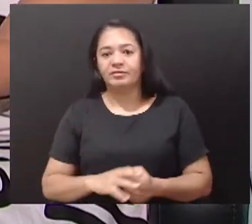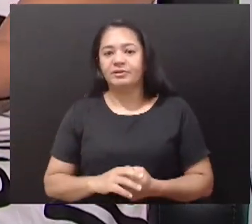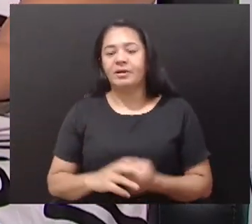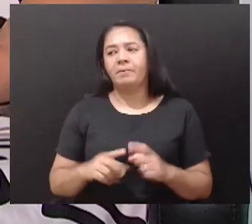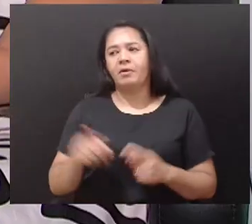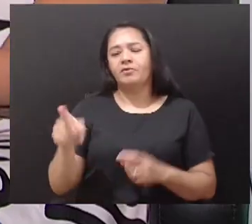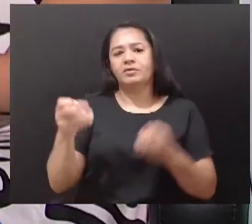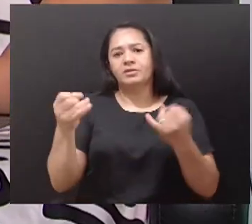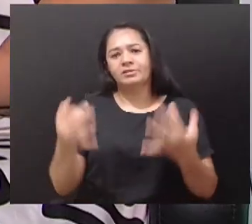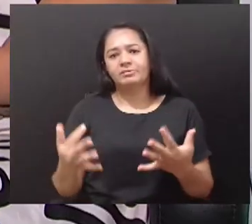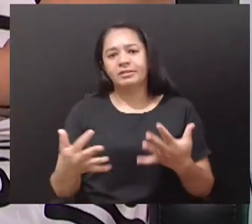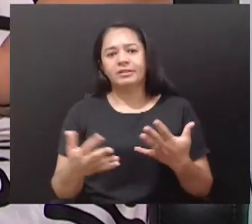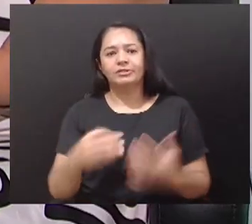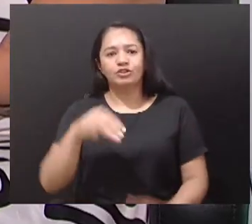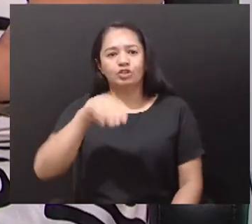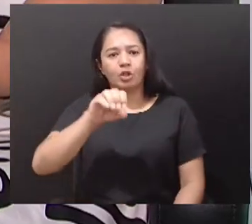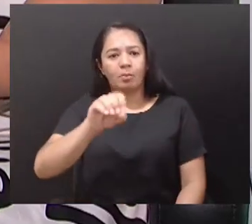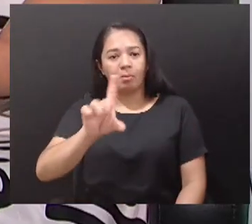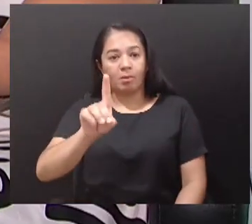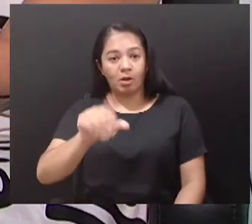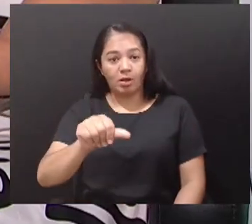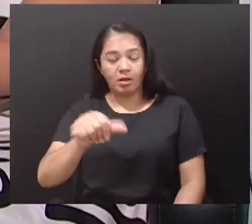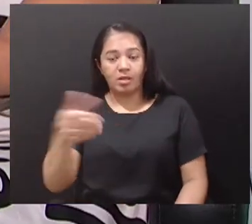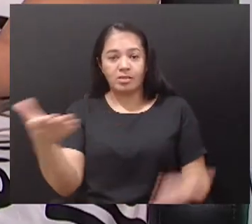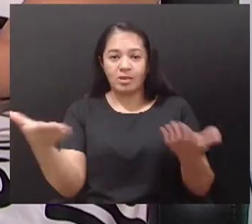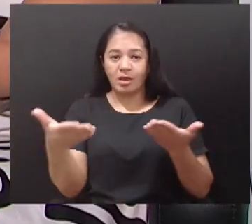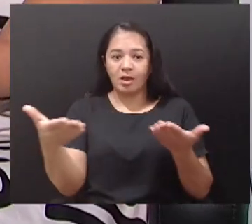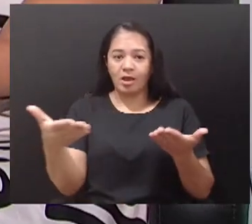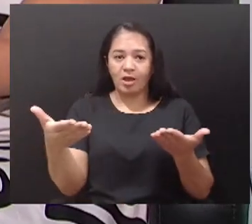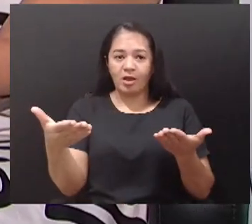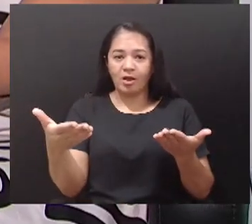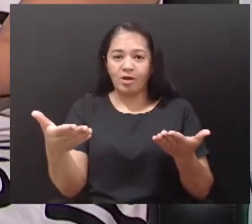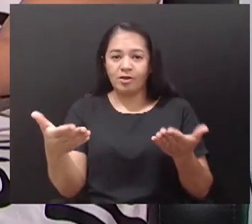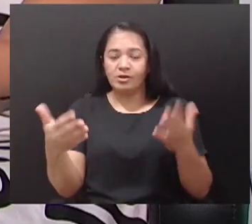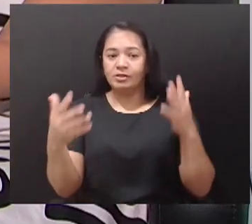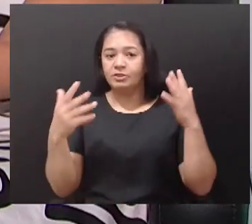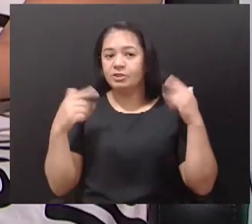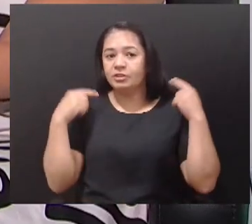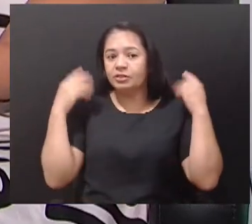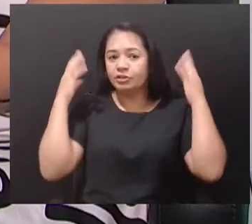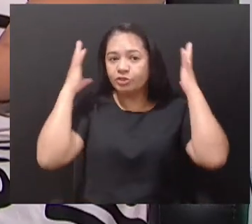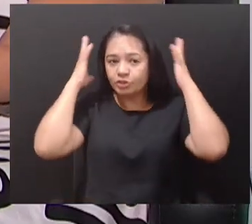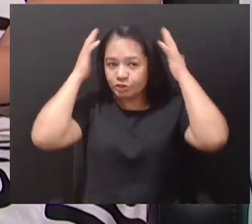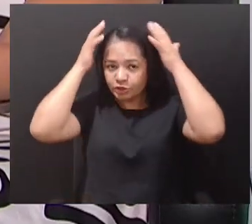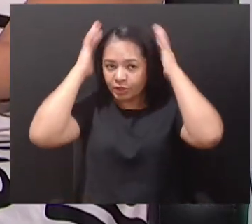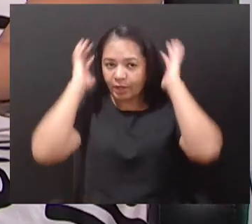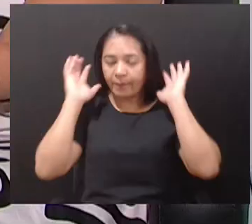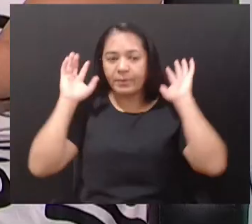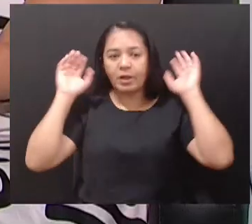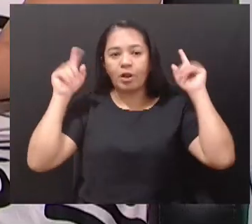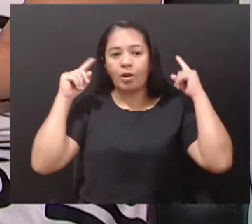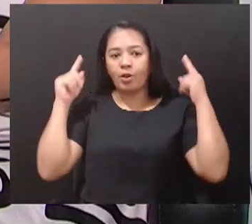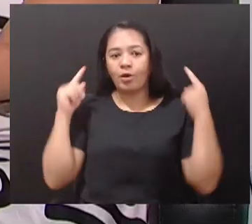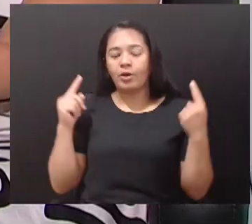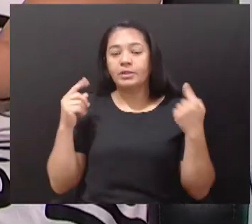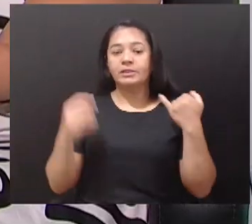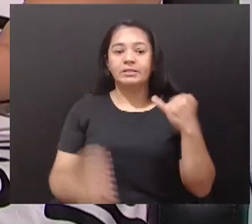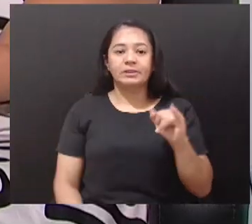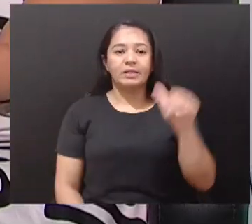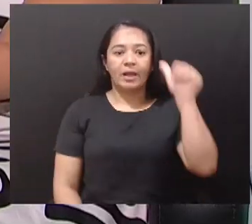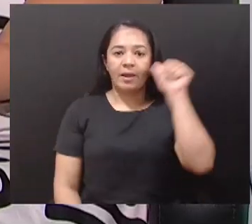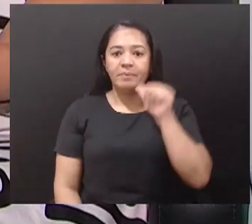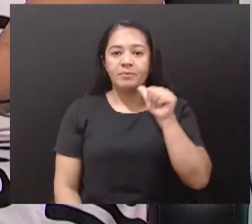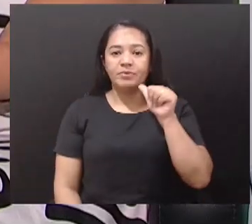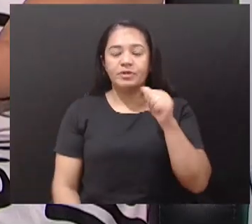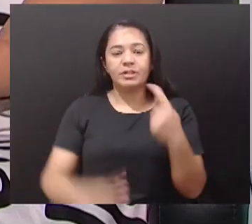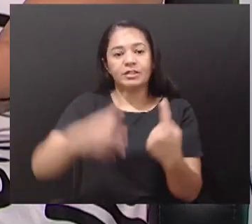moda, nessa trajetória, quando a gente fala de cabelo crespo, quando a mulher que tem esse tipo de